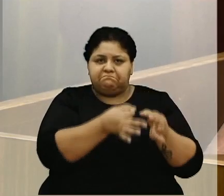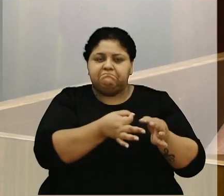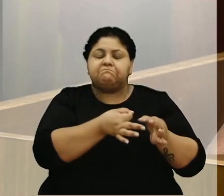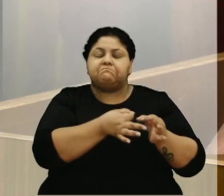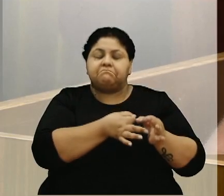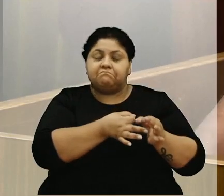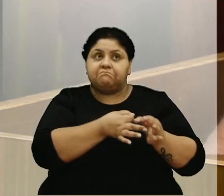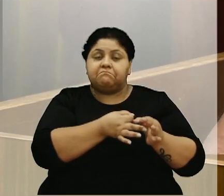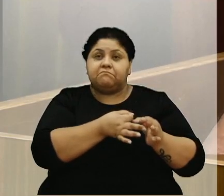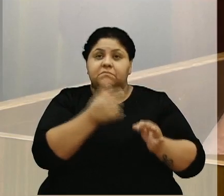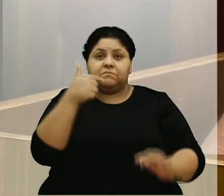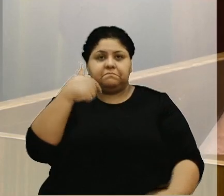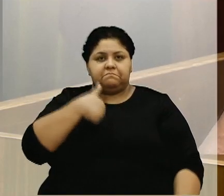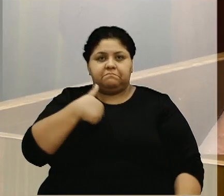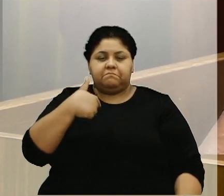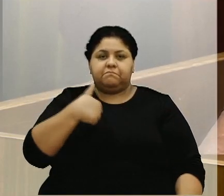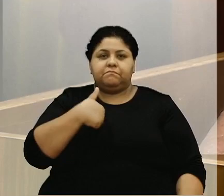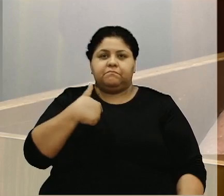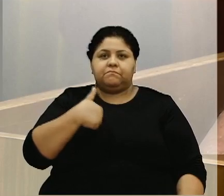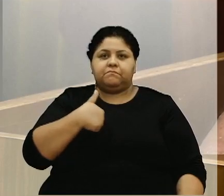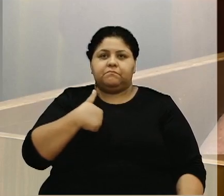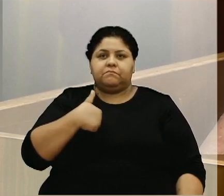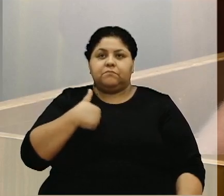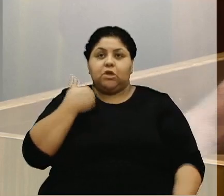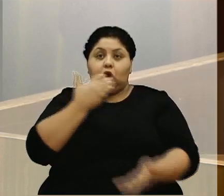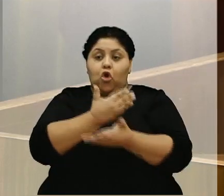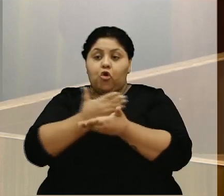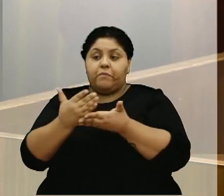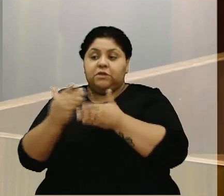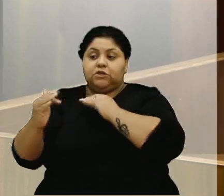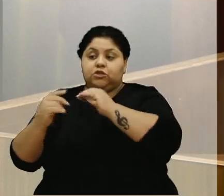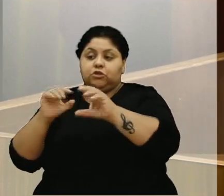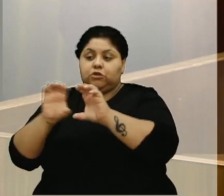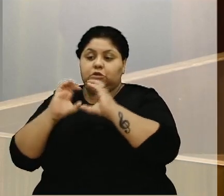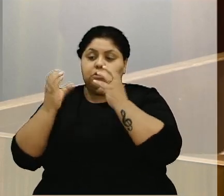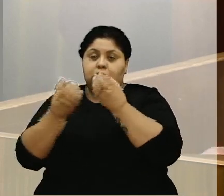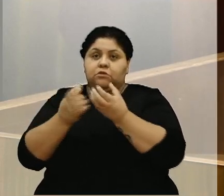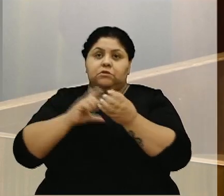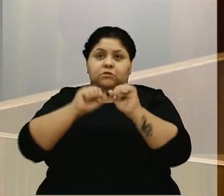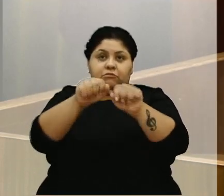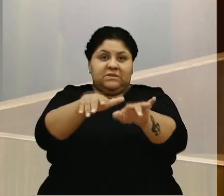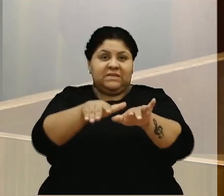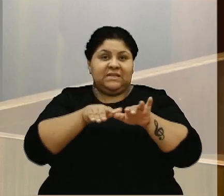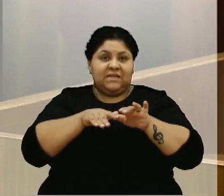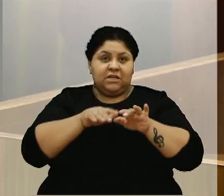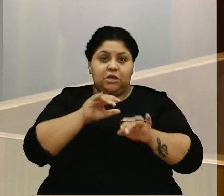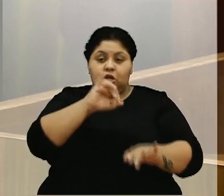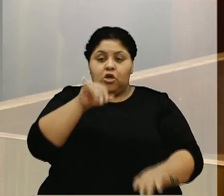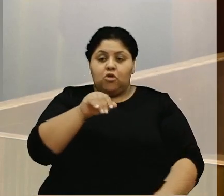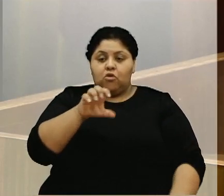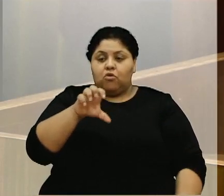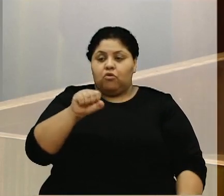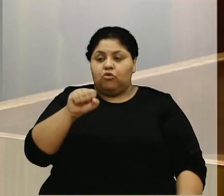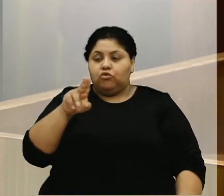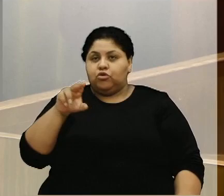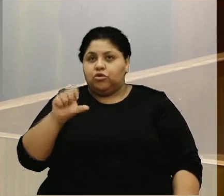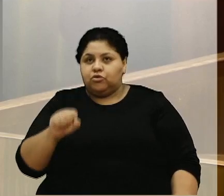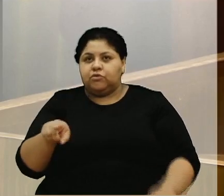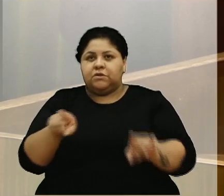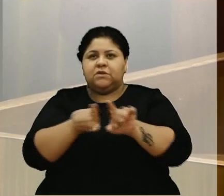esse vereador veio dos movimentos comunitários. Temos aqui na plateia o Jesus também, que veio dos movimentos